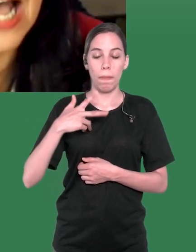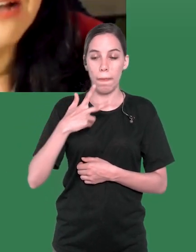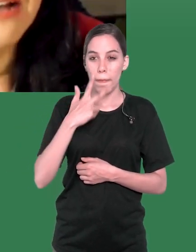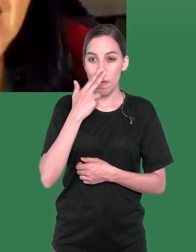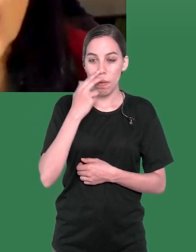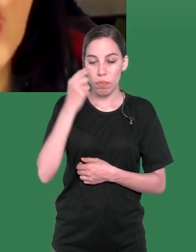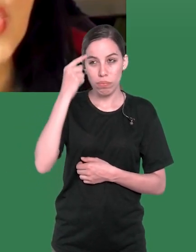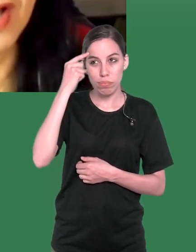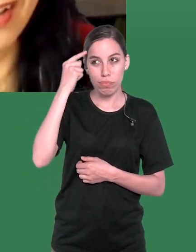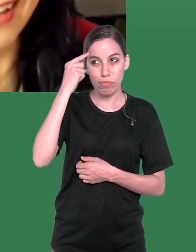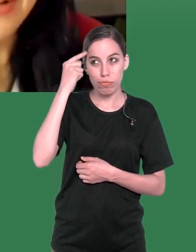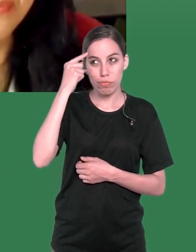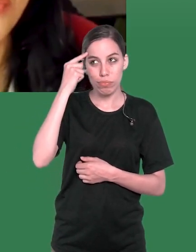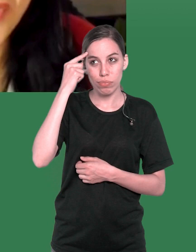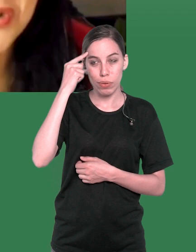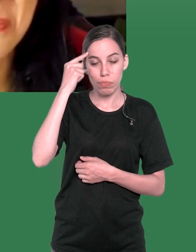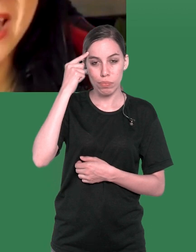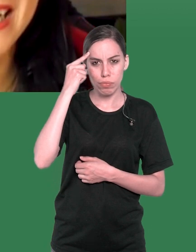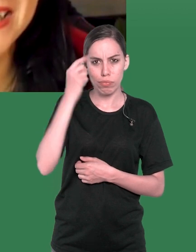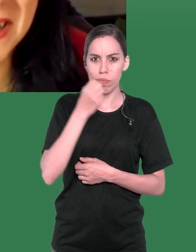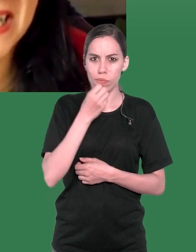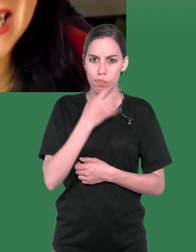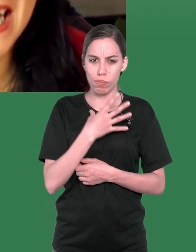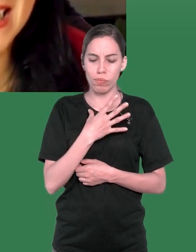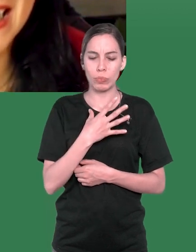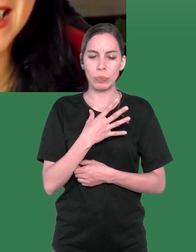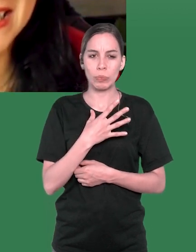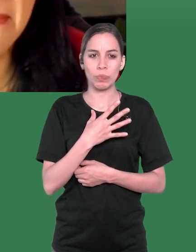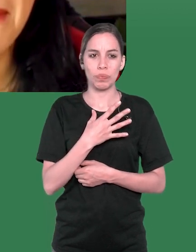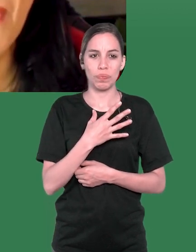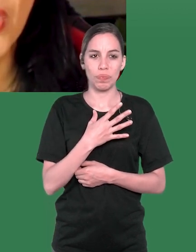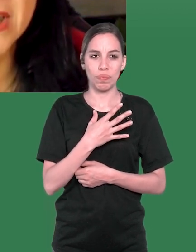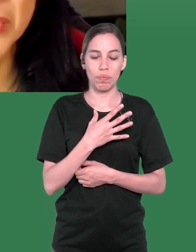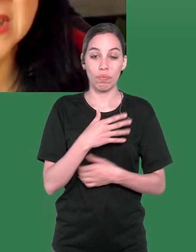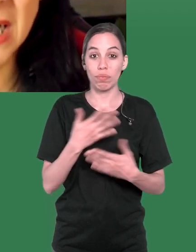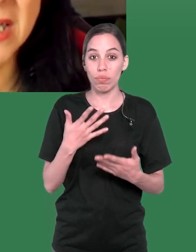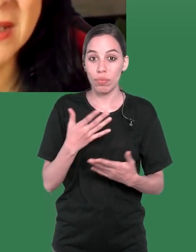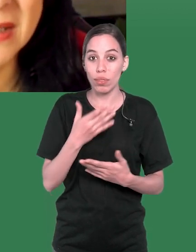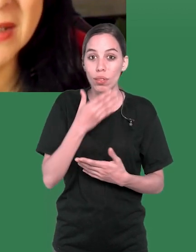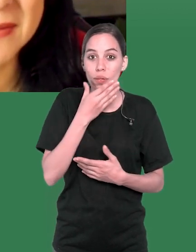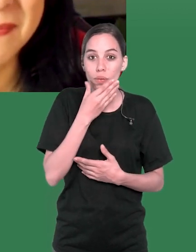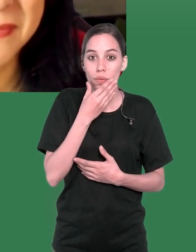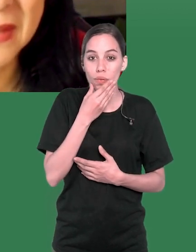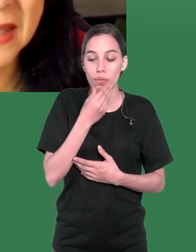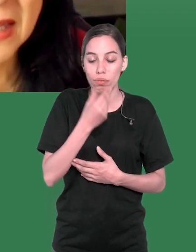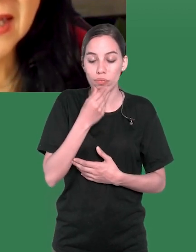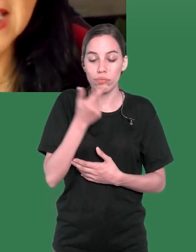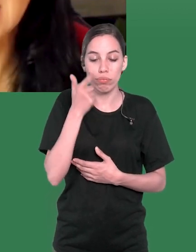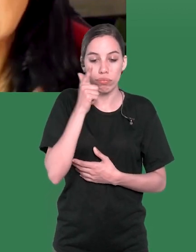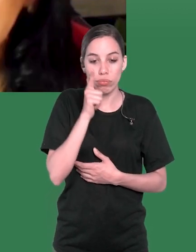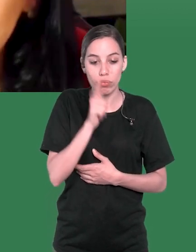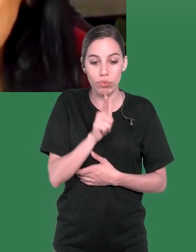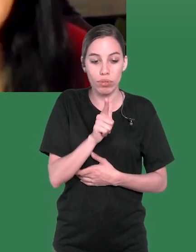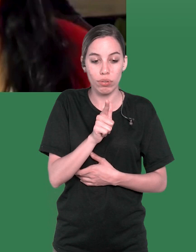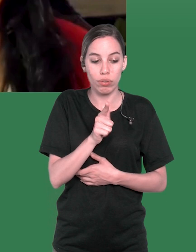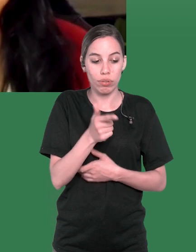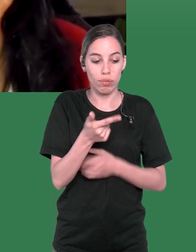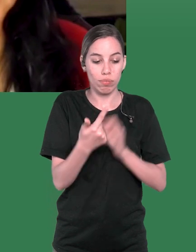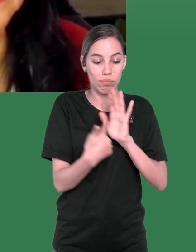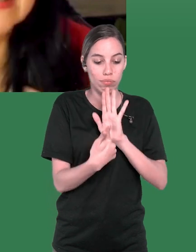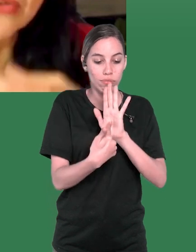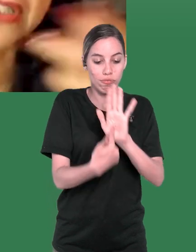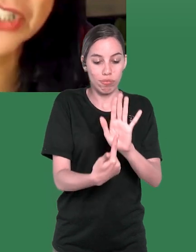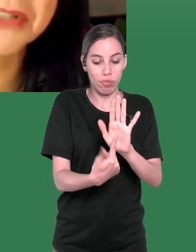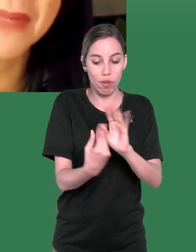né? E Darwin tratou muito bem, né, da memória dos cães, da inteligência dos